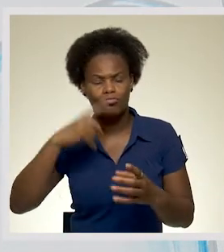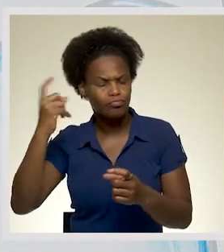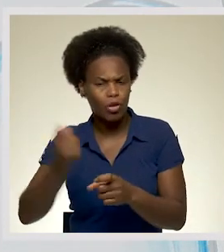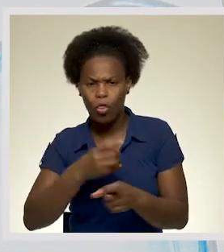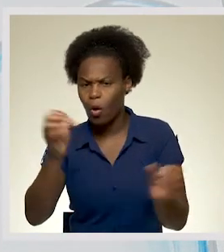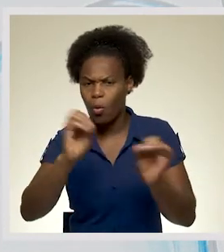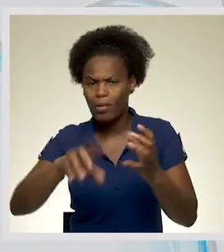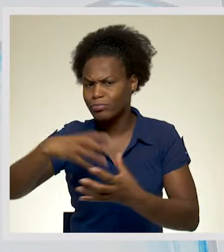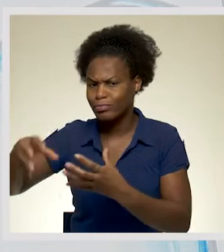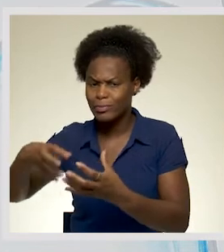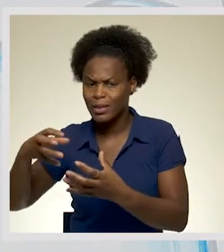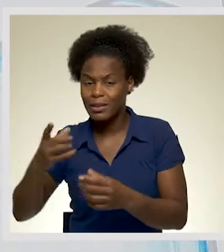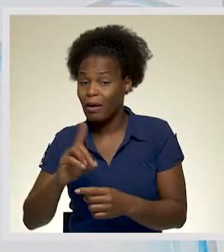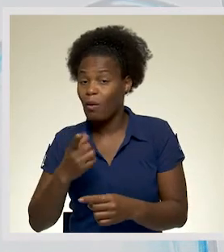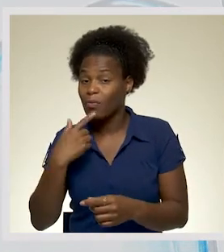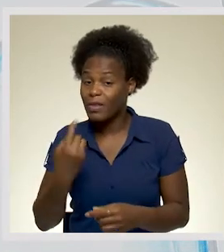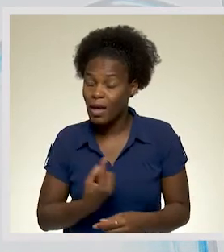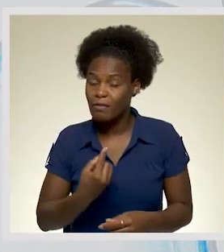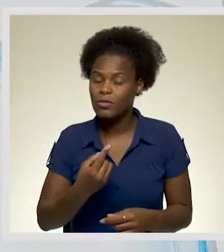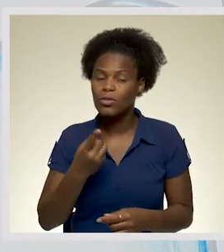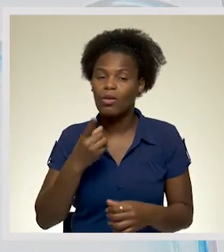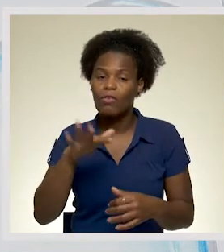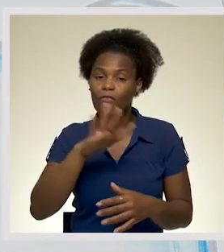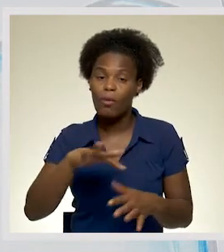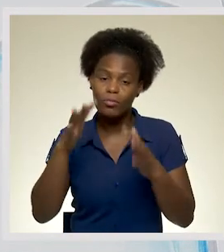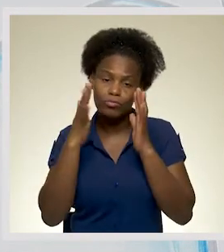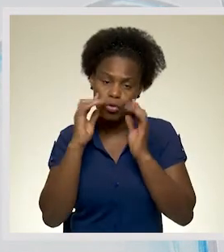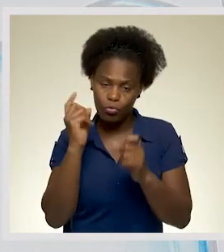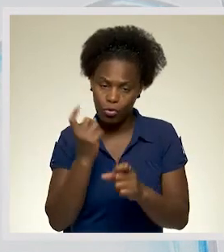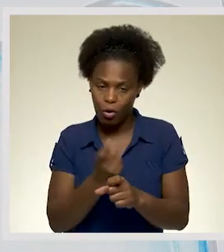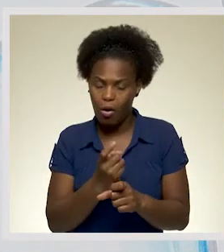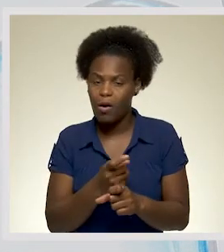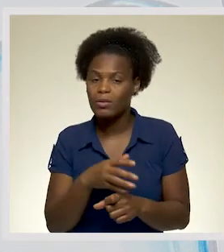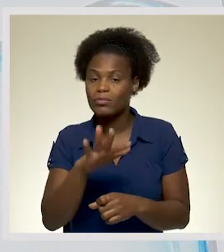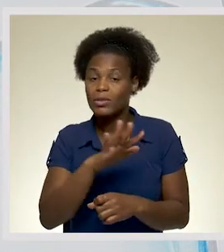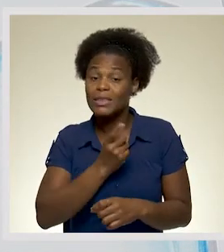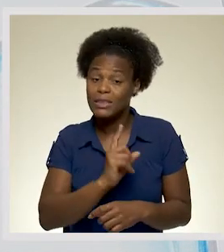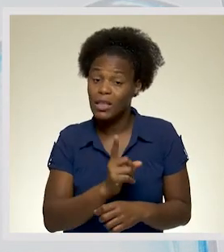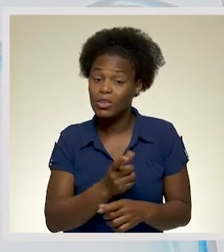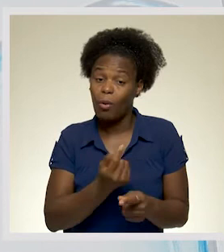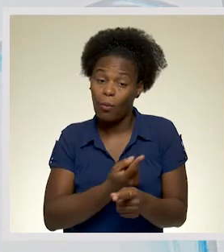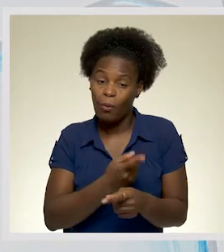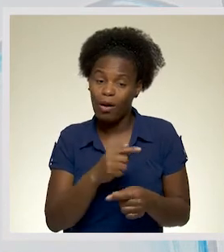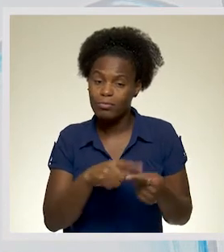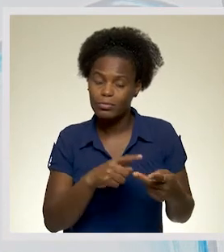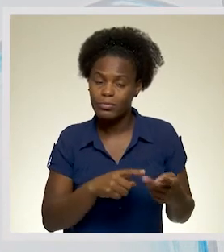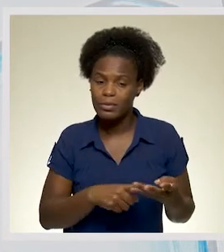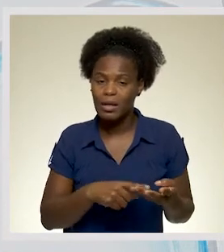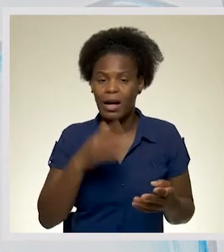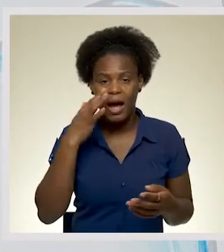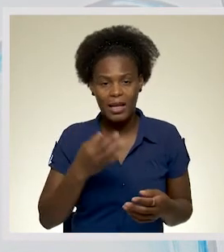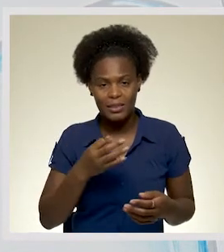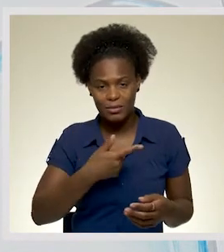descontrolada. Deve-se utilizar de uma maneira controlada. Exigindo esses requisitos, assim podemos